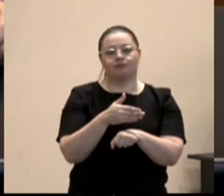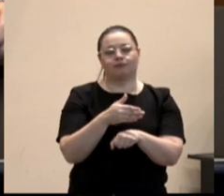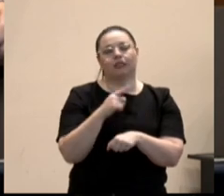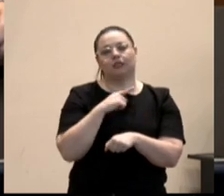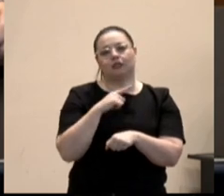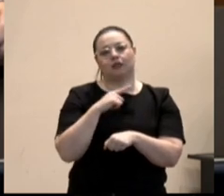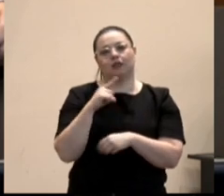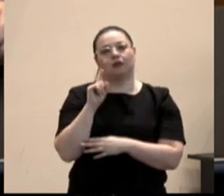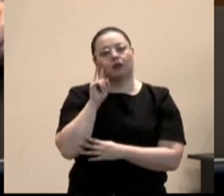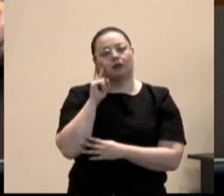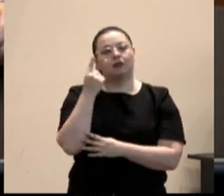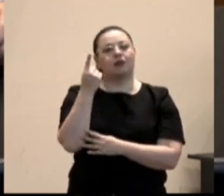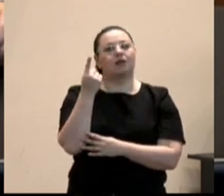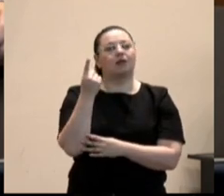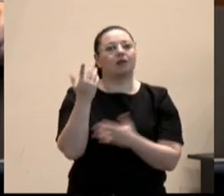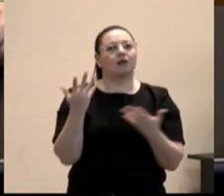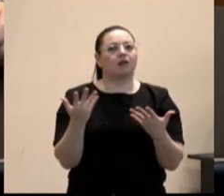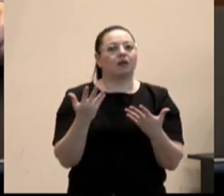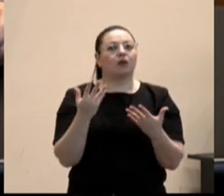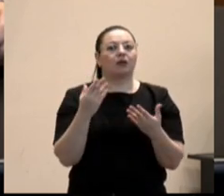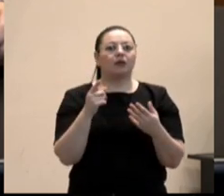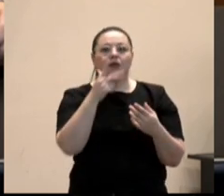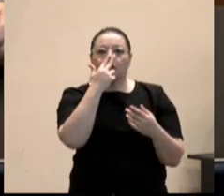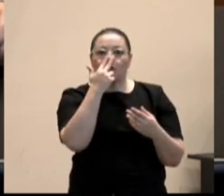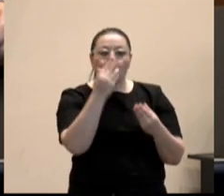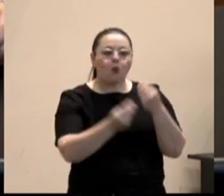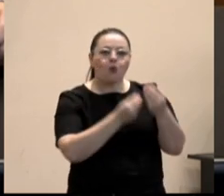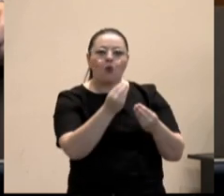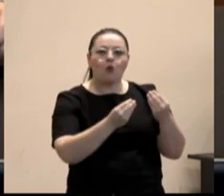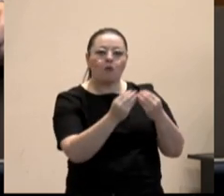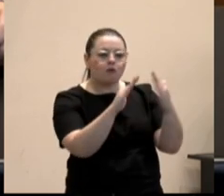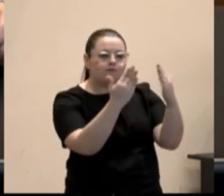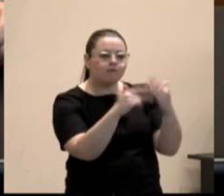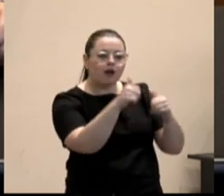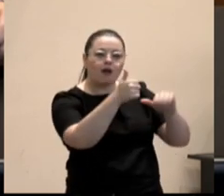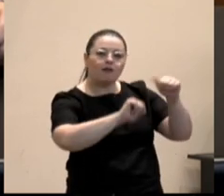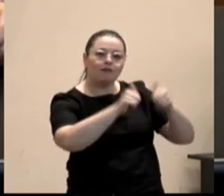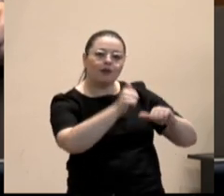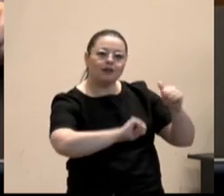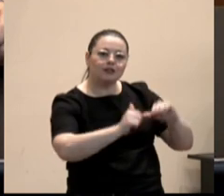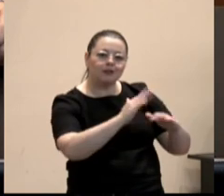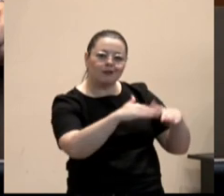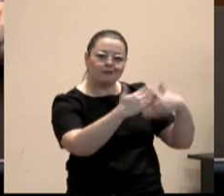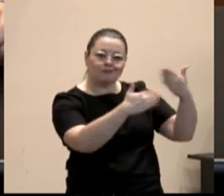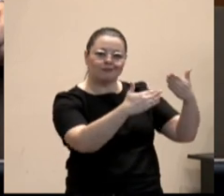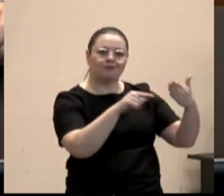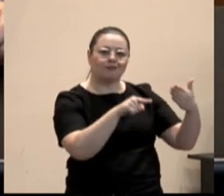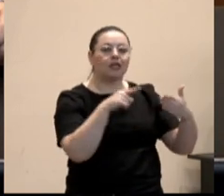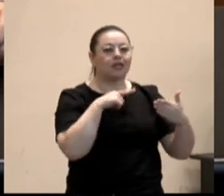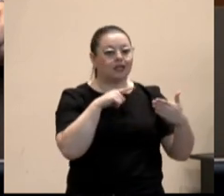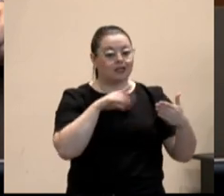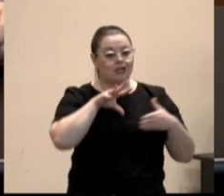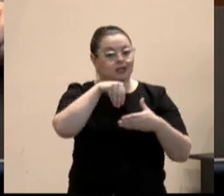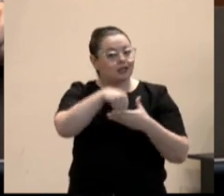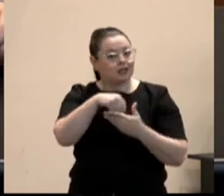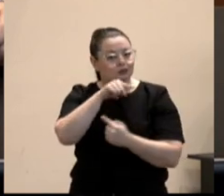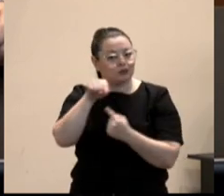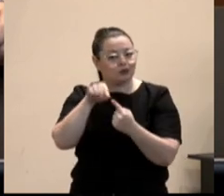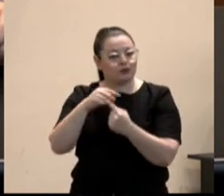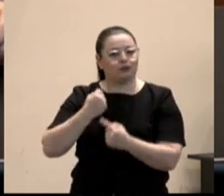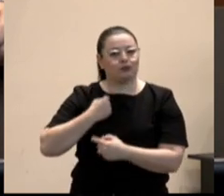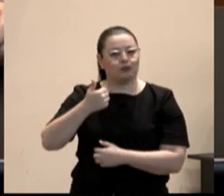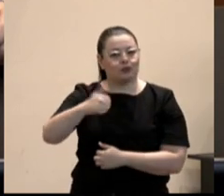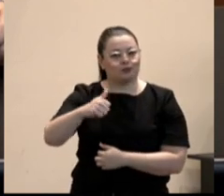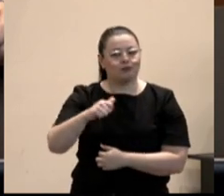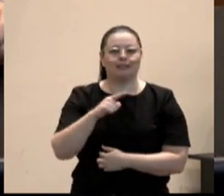ideia de que mérito, desempenho, que é posto ali na meta 11. E aí, preocupante, nós temos a lei do